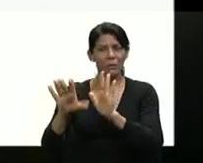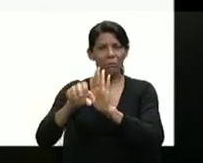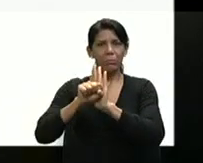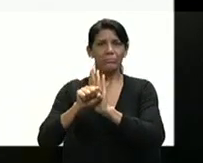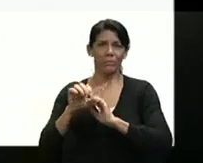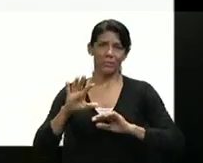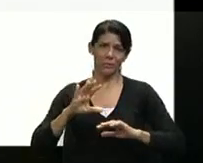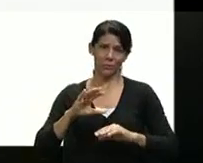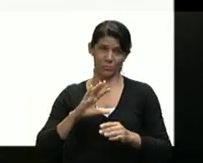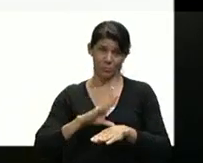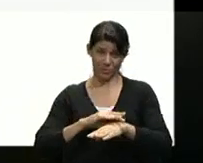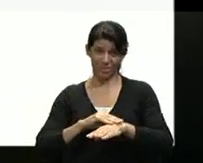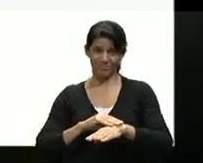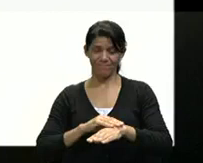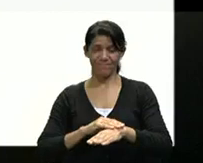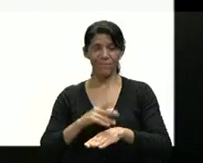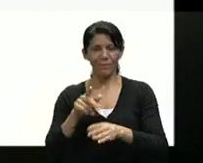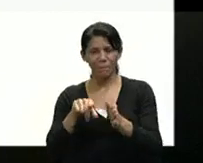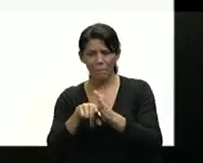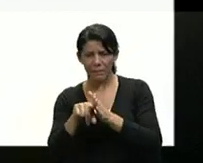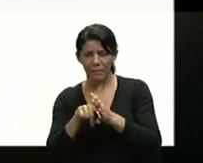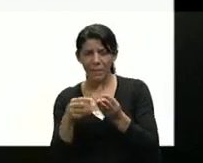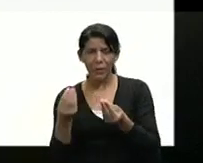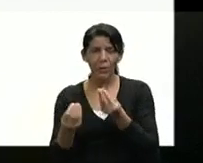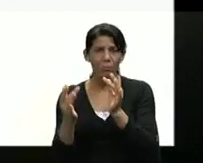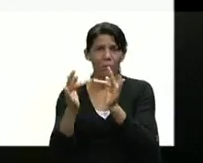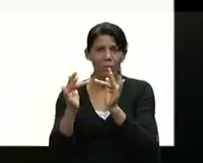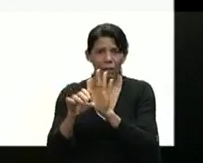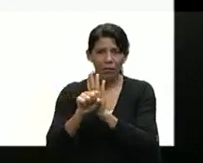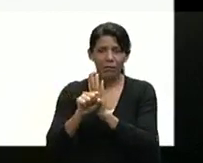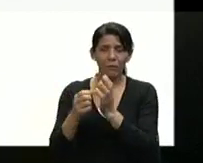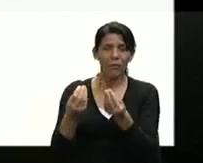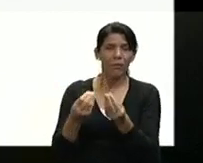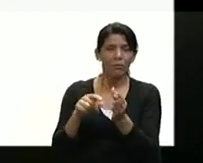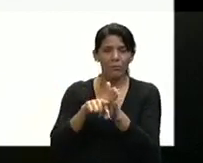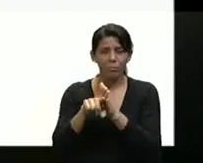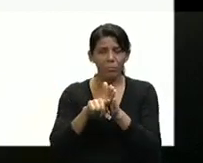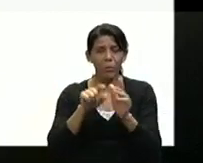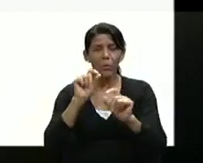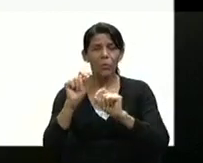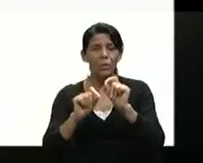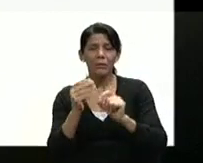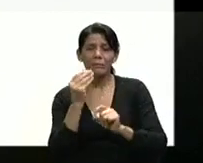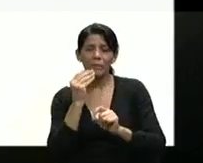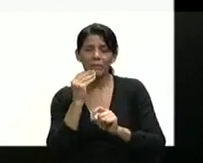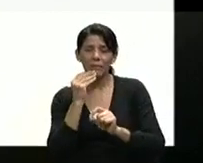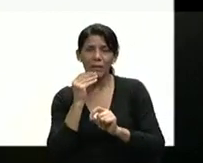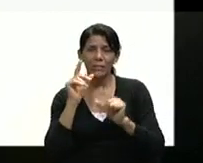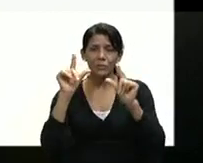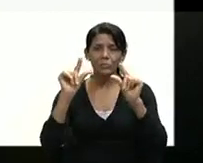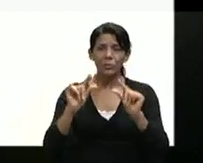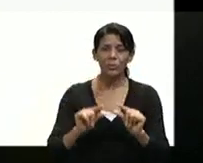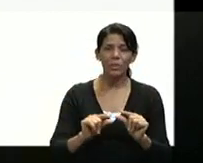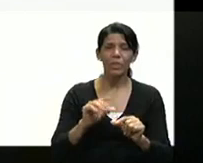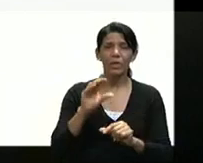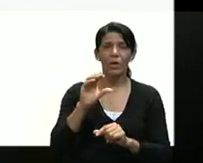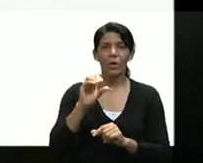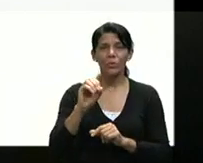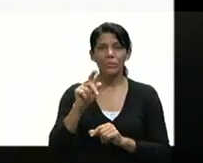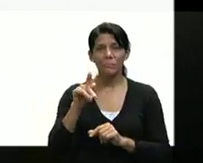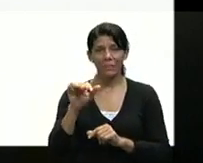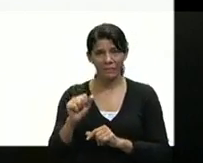seu modo de transmissão, verificar o seu hospedeiro e tentar reduzir o número de hospedeiros, ver como o